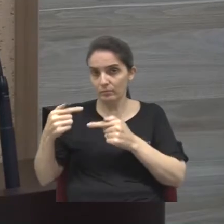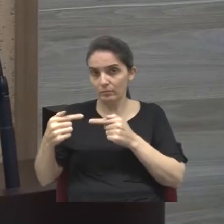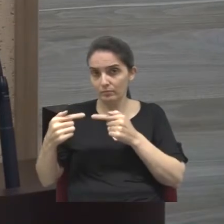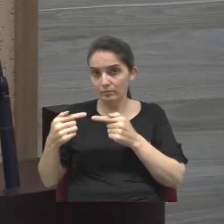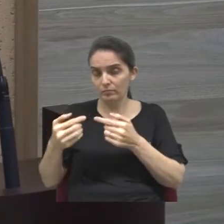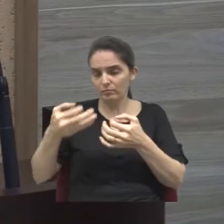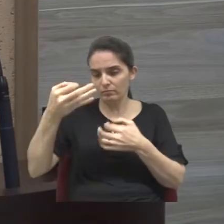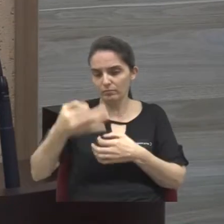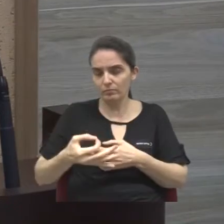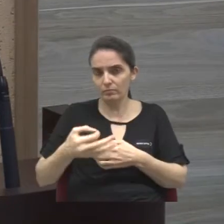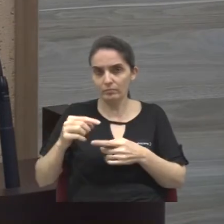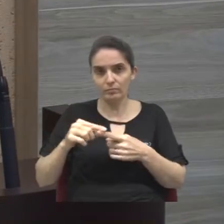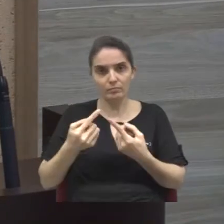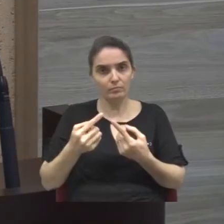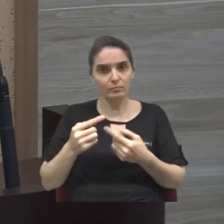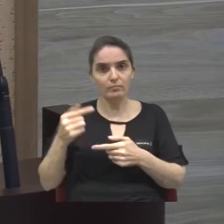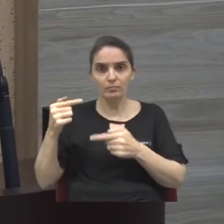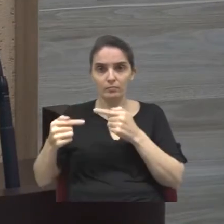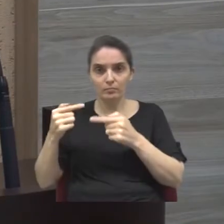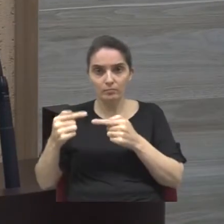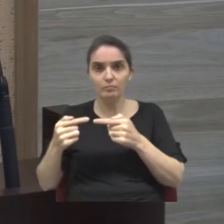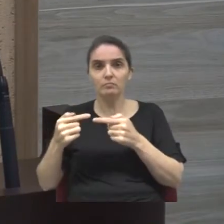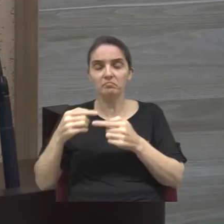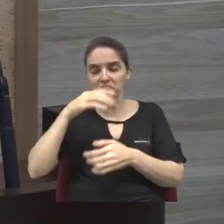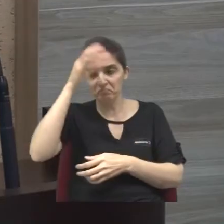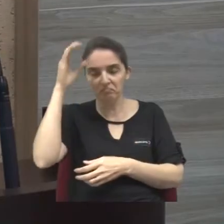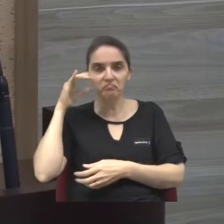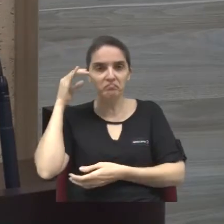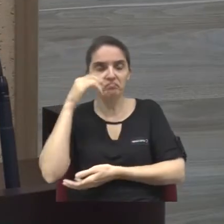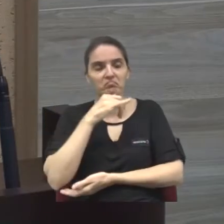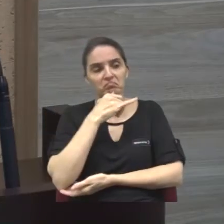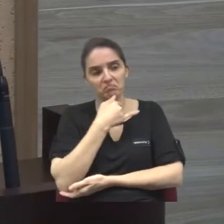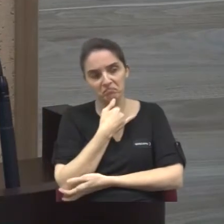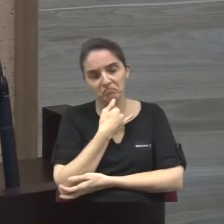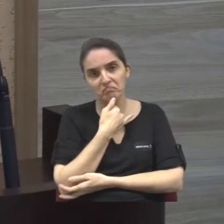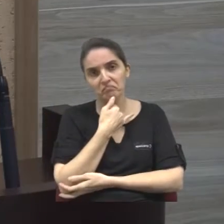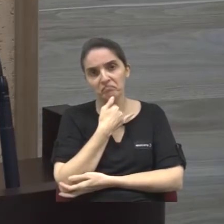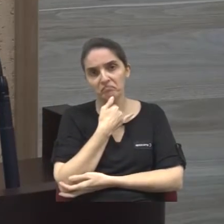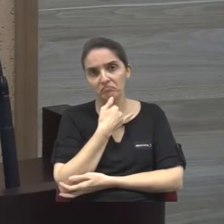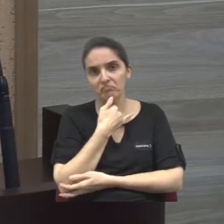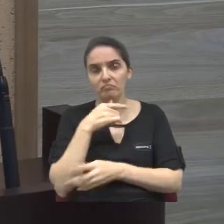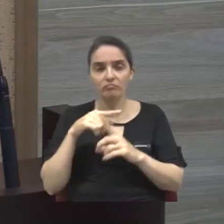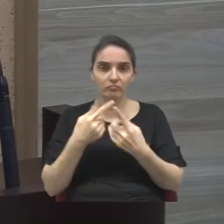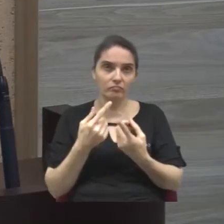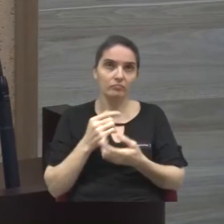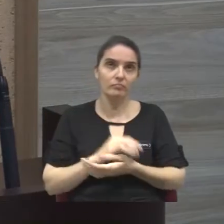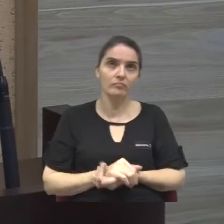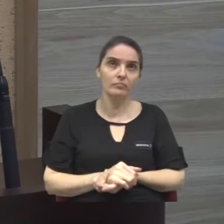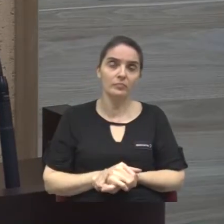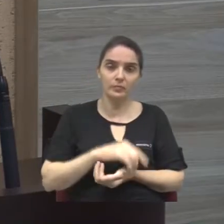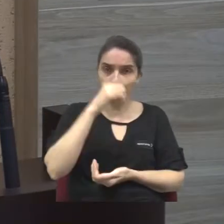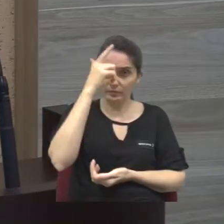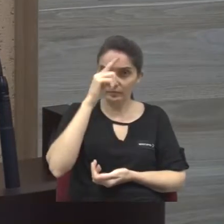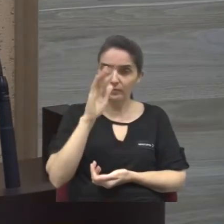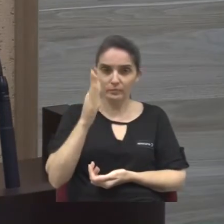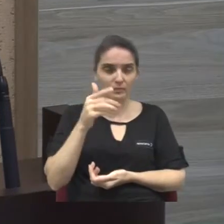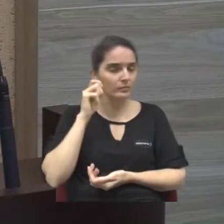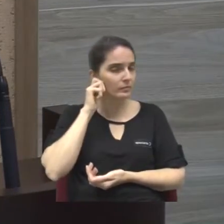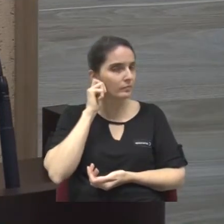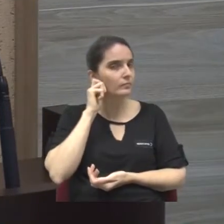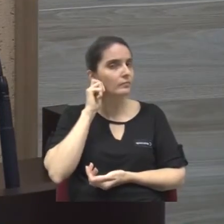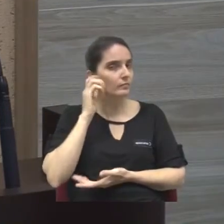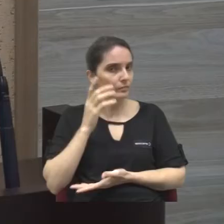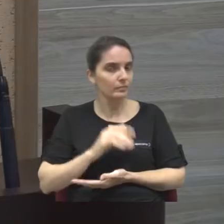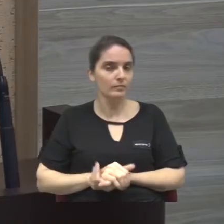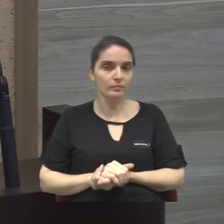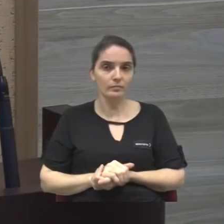Enquanto político, o senhor me desapontou muito como ser humano. Mas como o senhor já me deu o puxão de orelha na semana passada e bem colocou, problema seu de